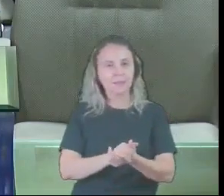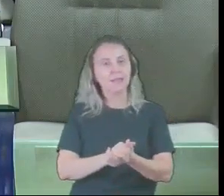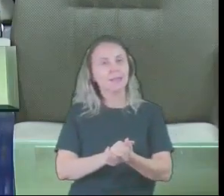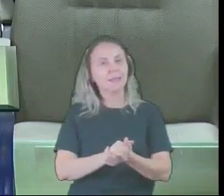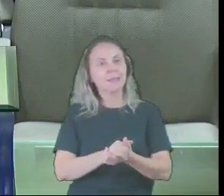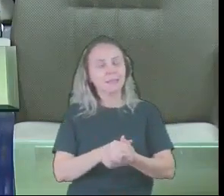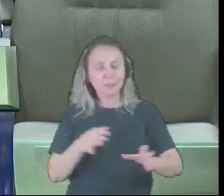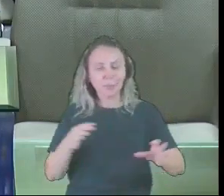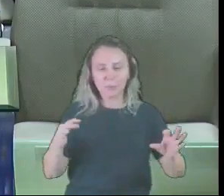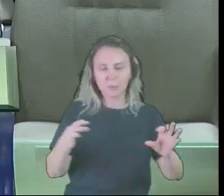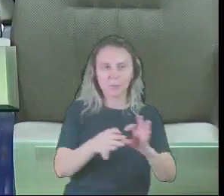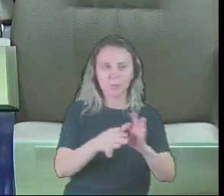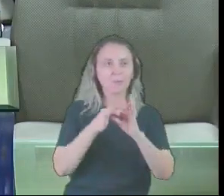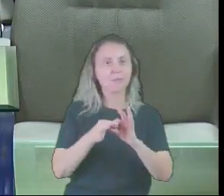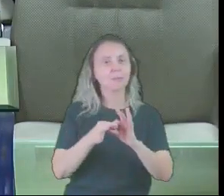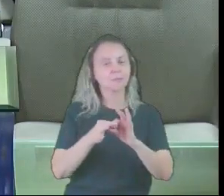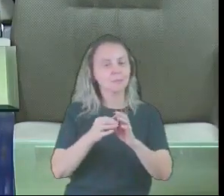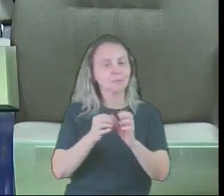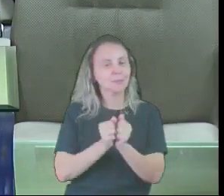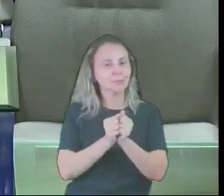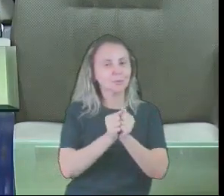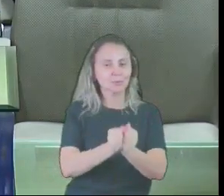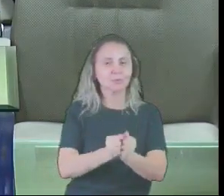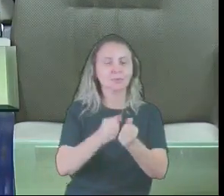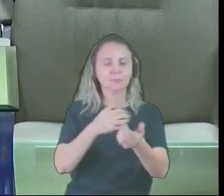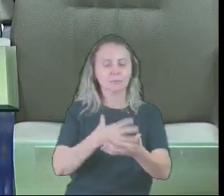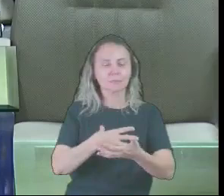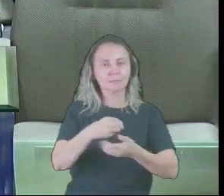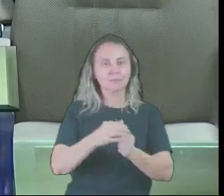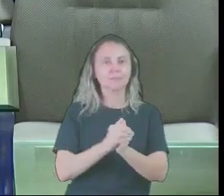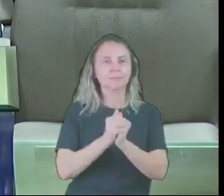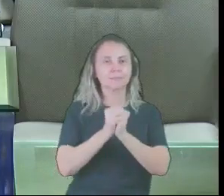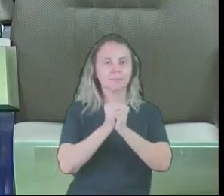na sua vida quem diz Amém por isso